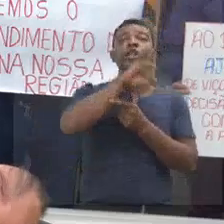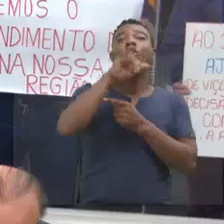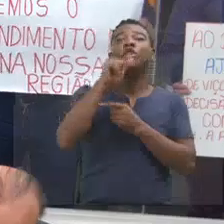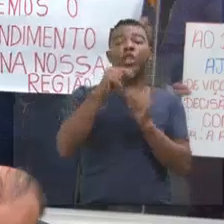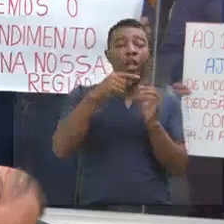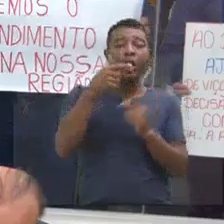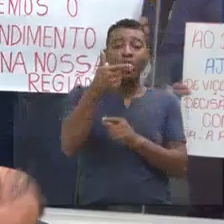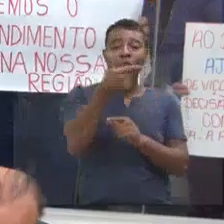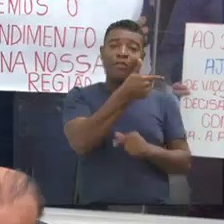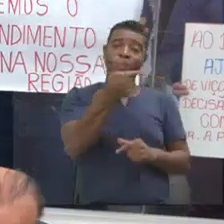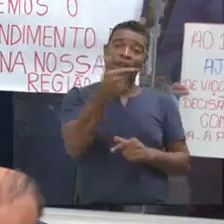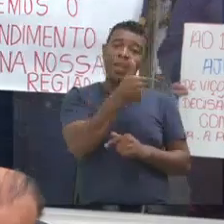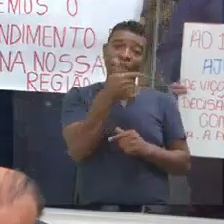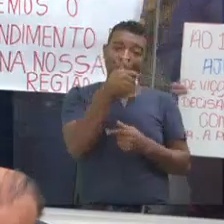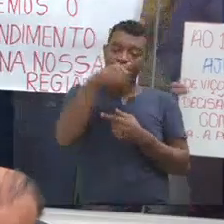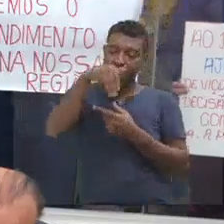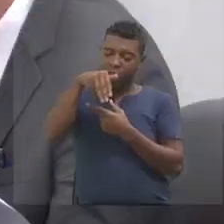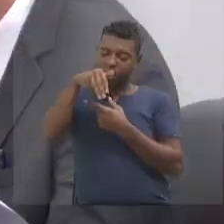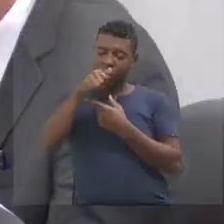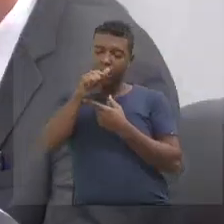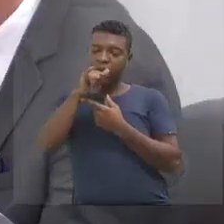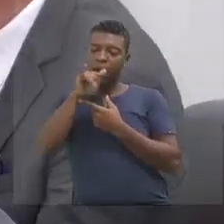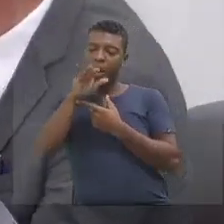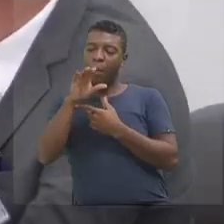22 de Maio